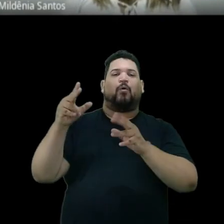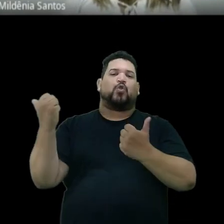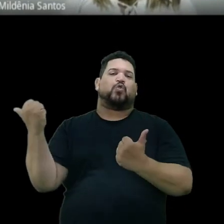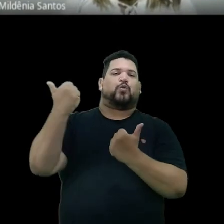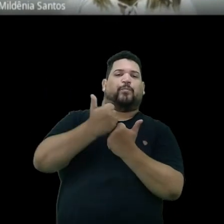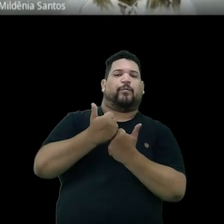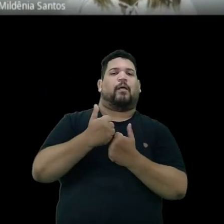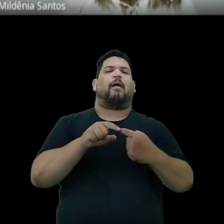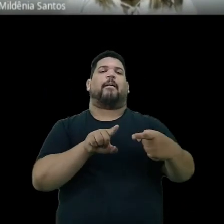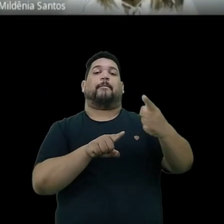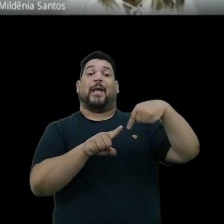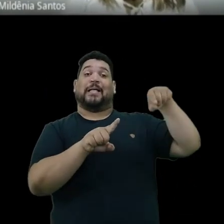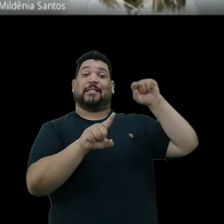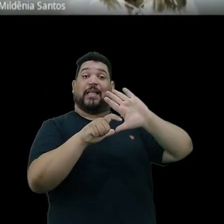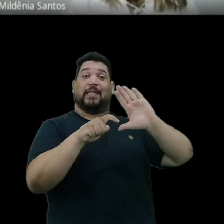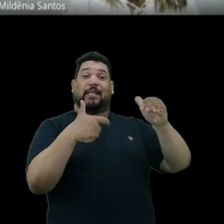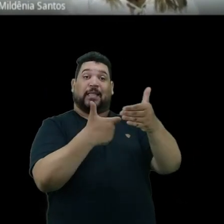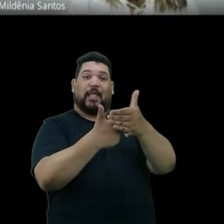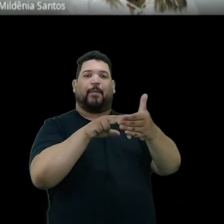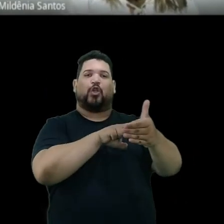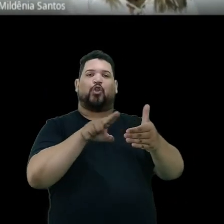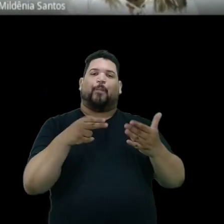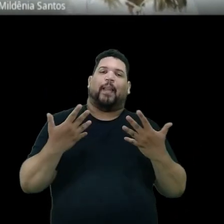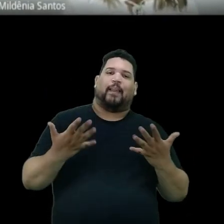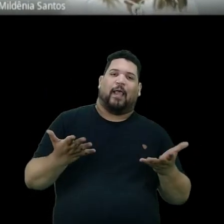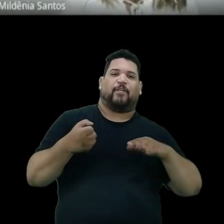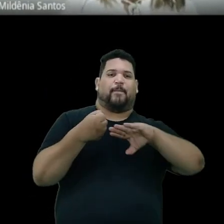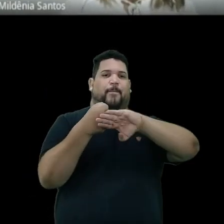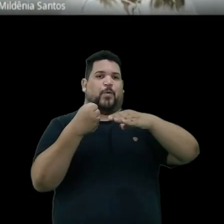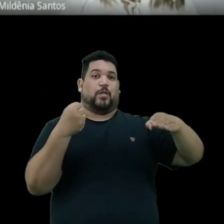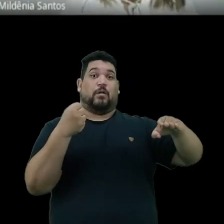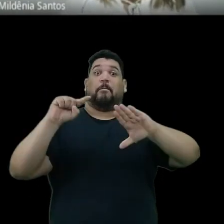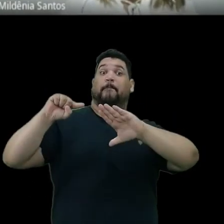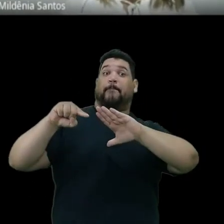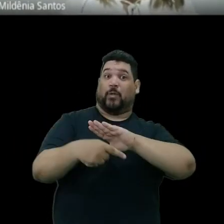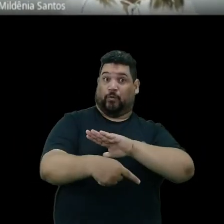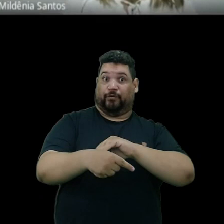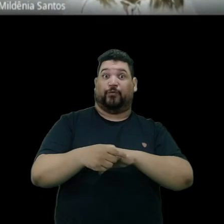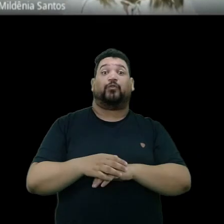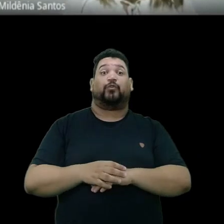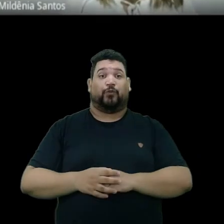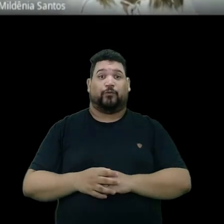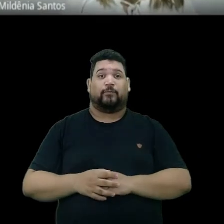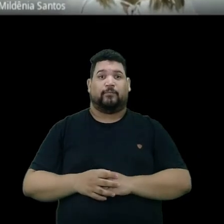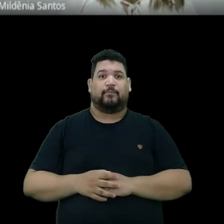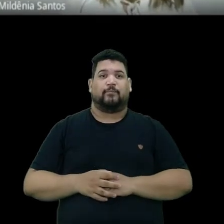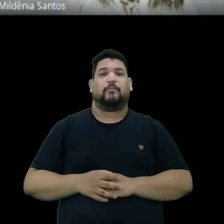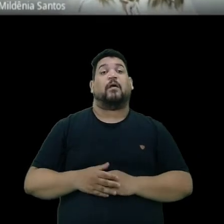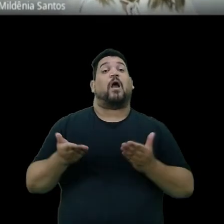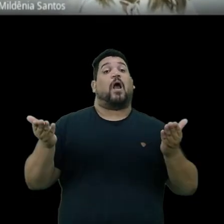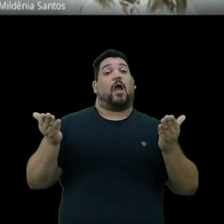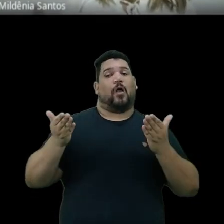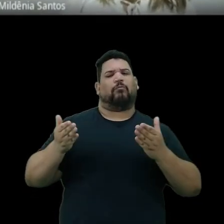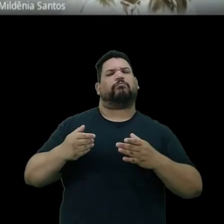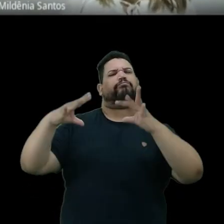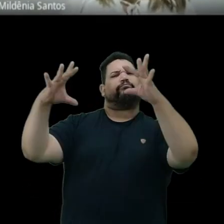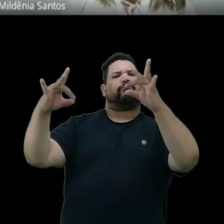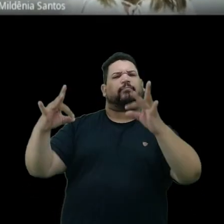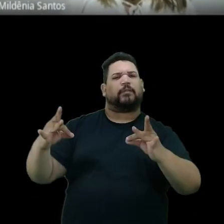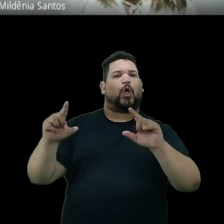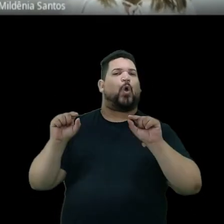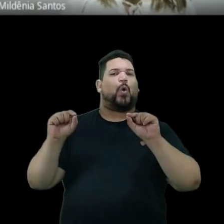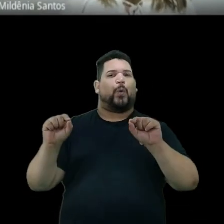chamava antigamente de leve, moderado e severo. Daí, ele especifica-se como com e sem